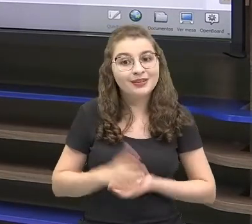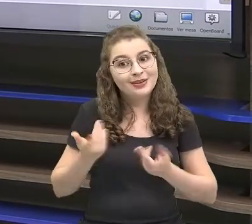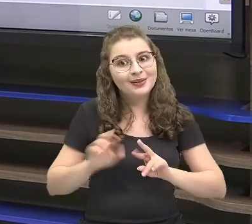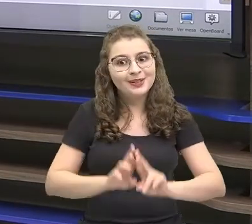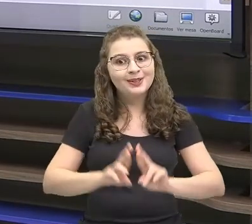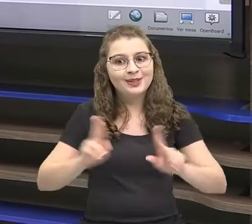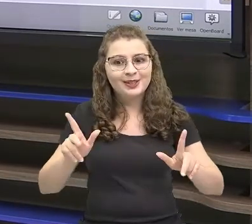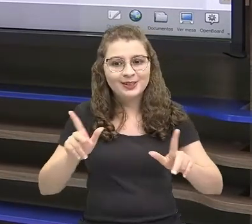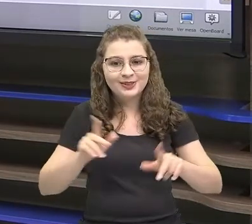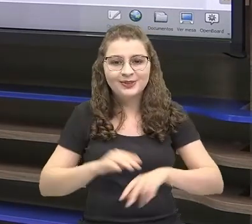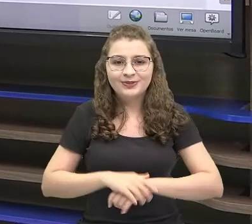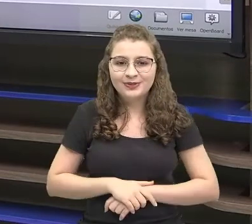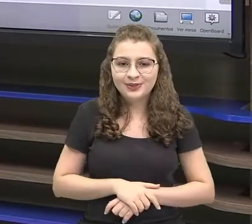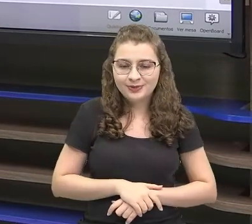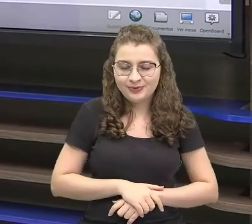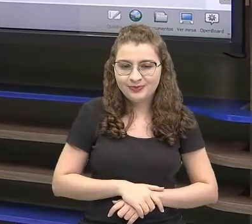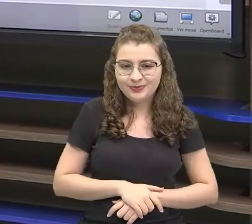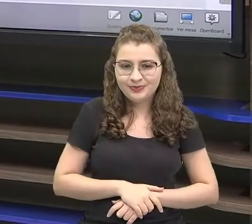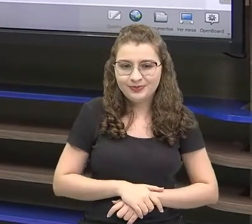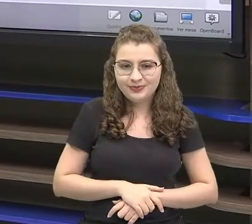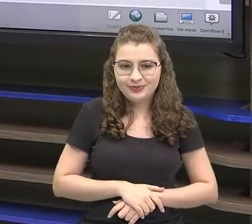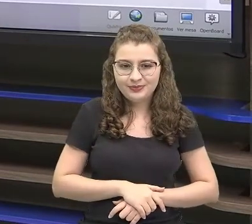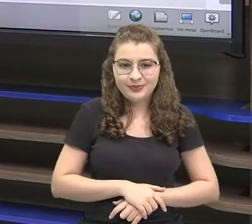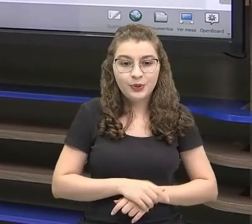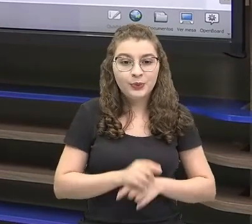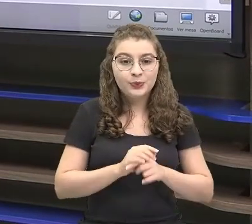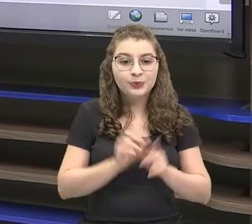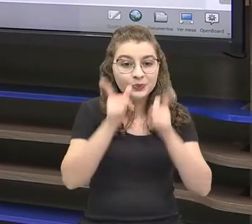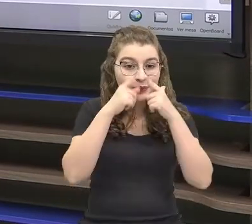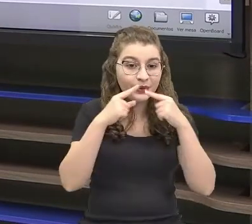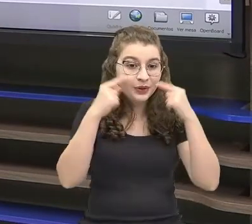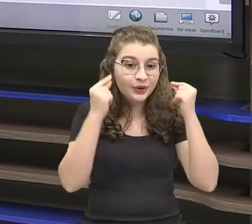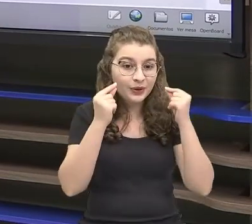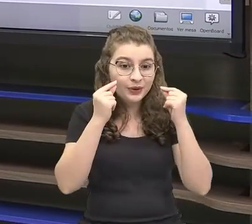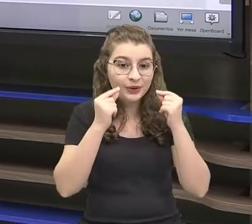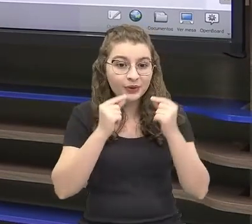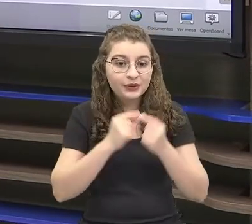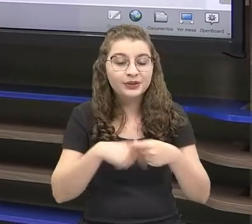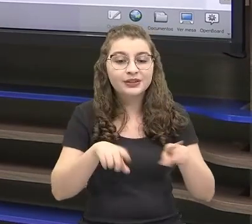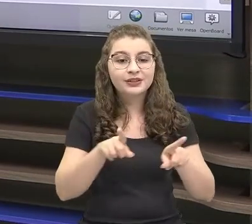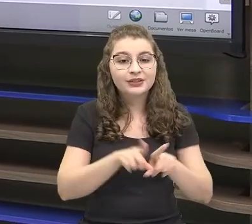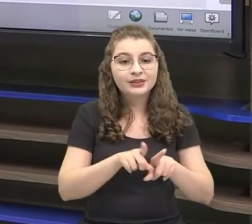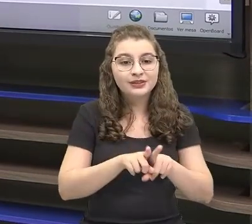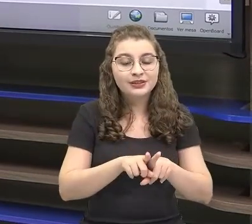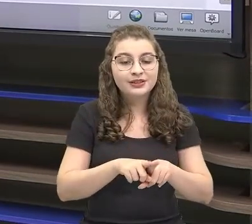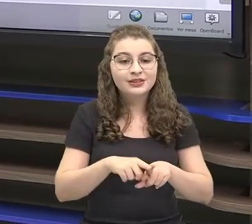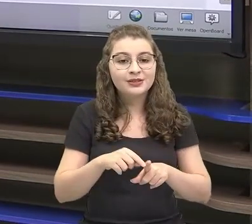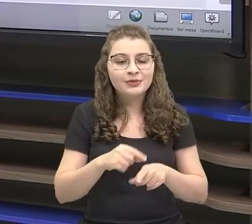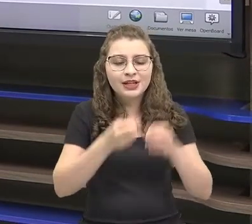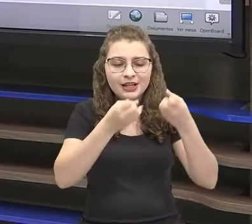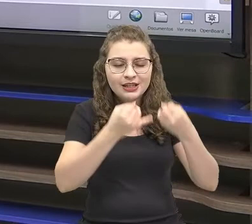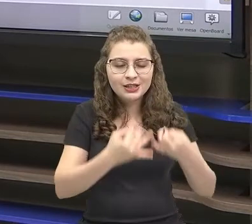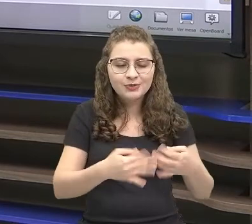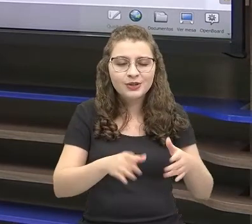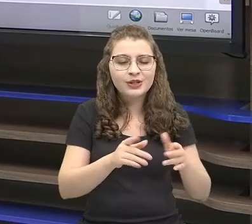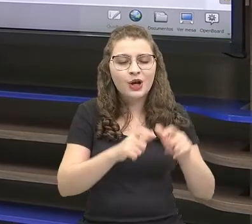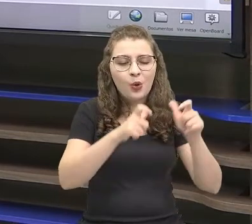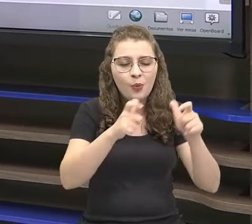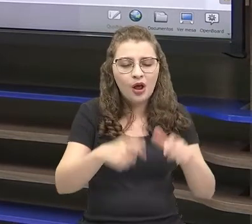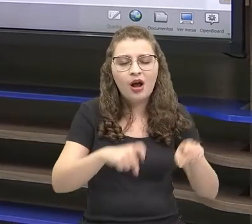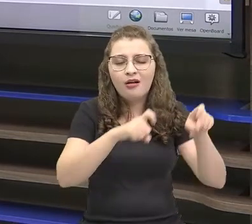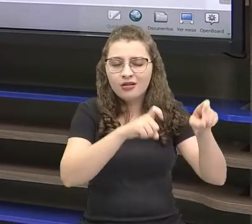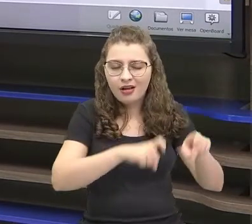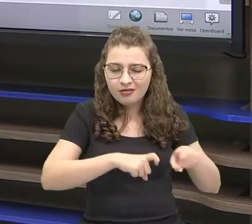diferente. Assim como o Euclides da Cunha vai narrar e falou ali a respeito do sertanejo, do